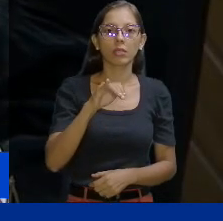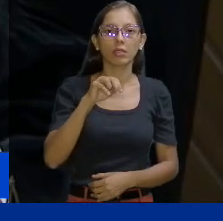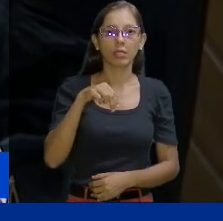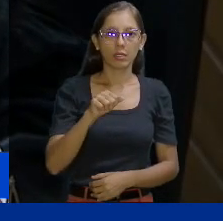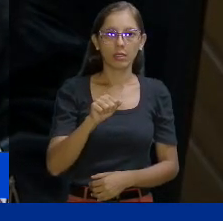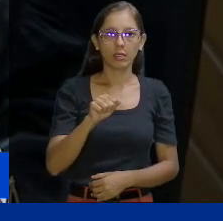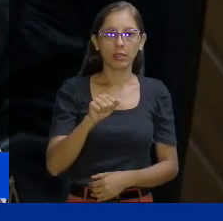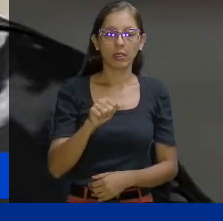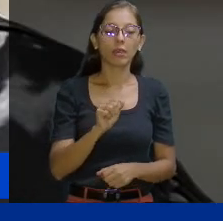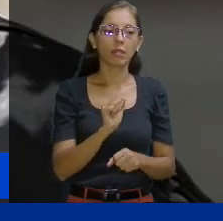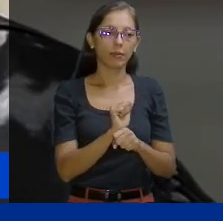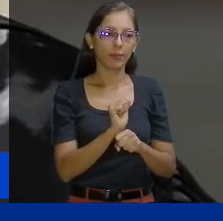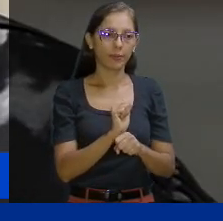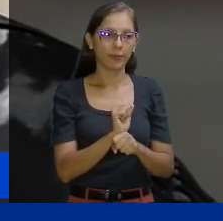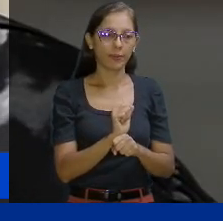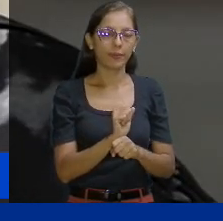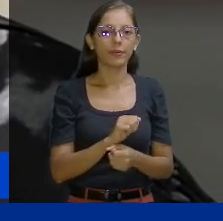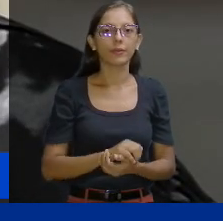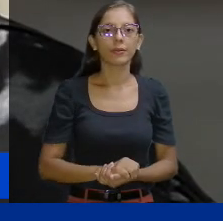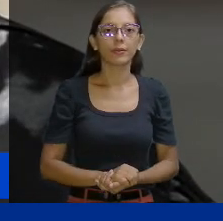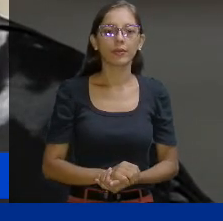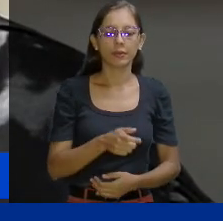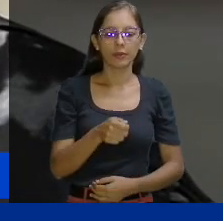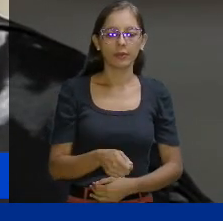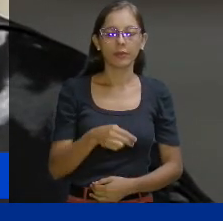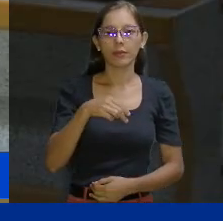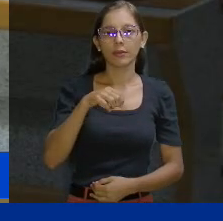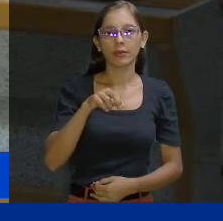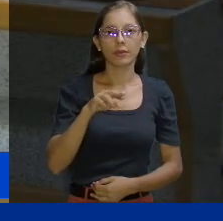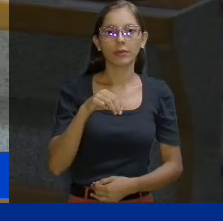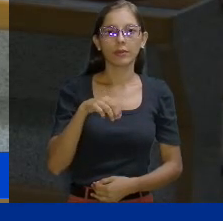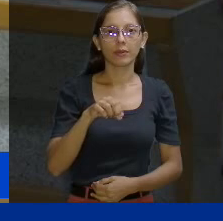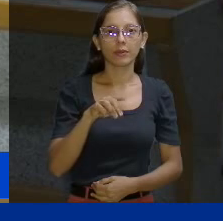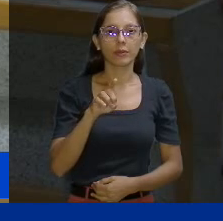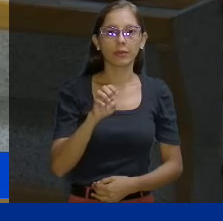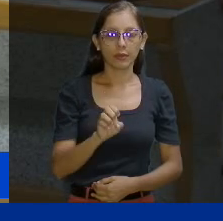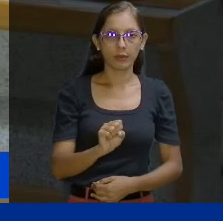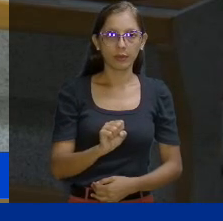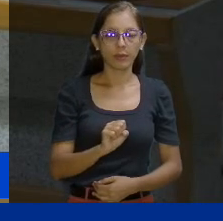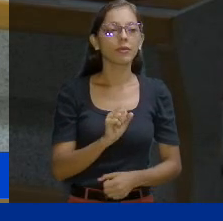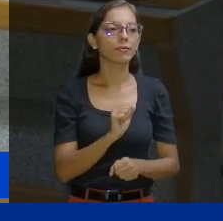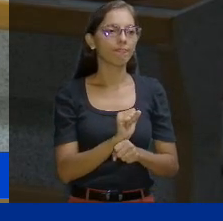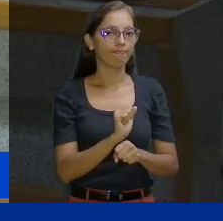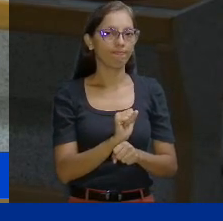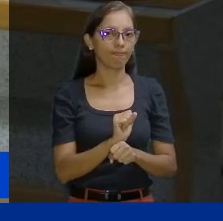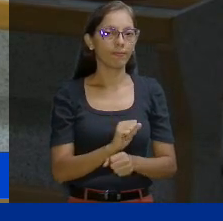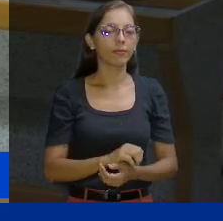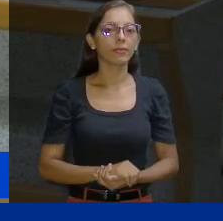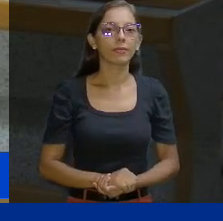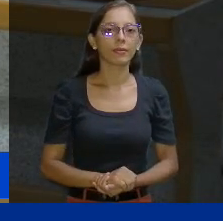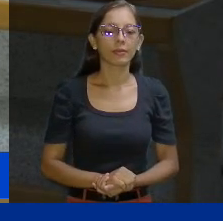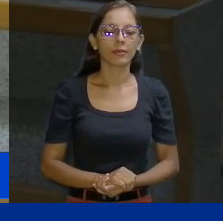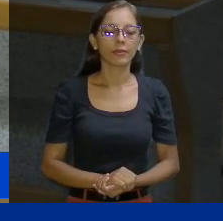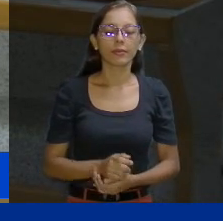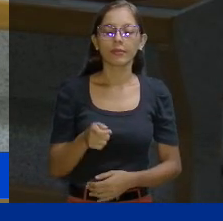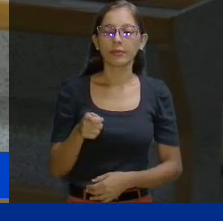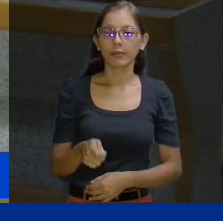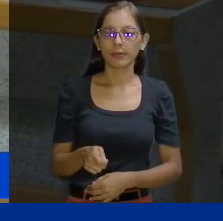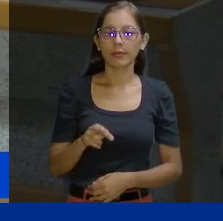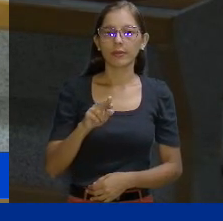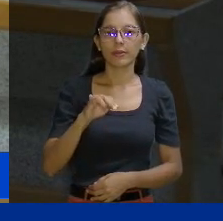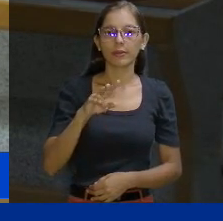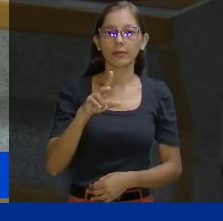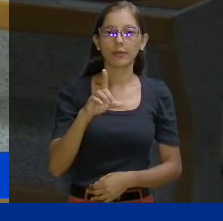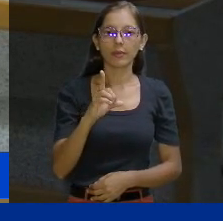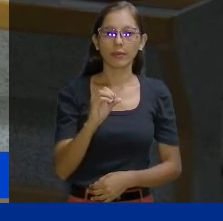Vou aguardar, Excelência. Juiz Normandes Souza. Eu também vou aguardar. Rivaldo Valente.